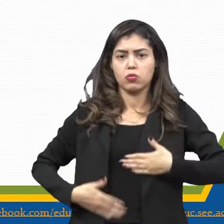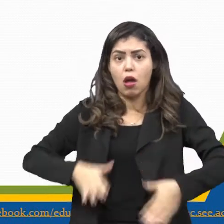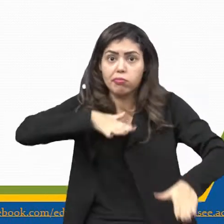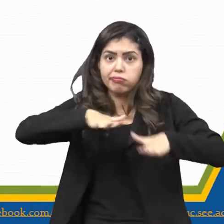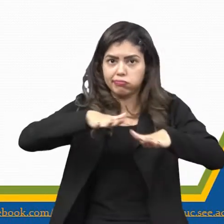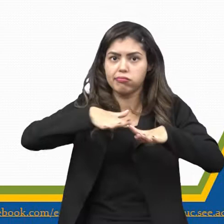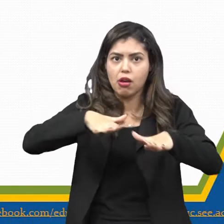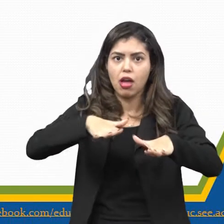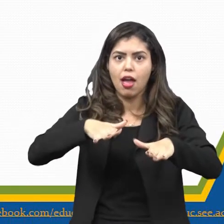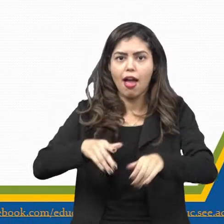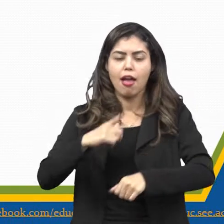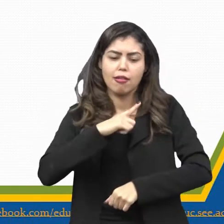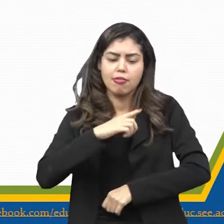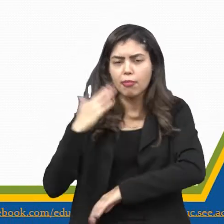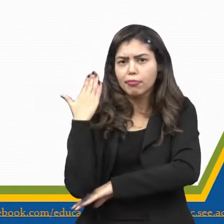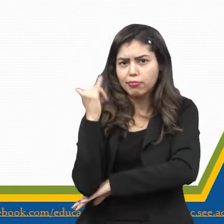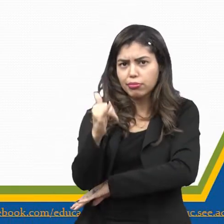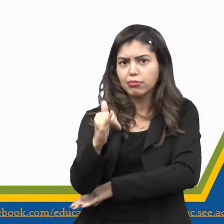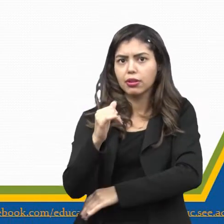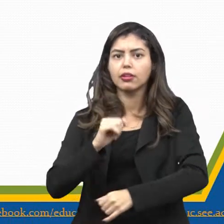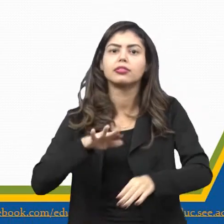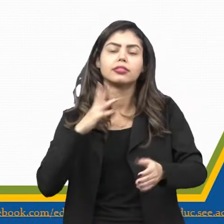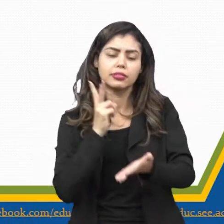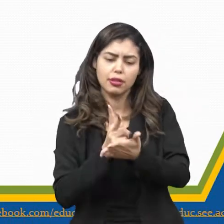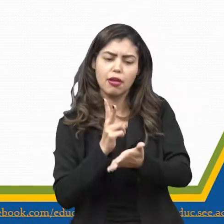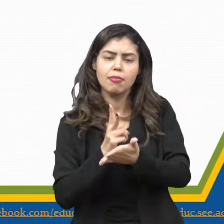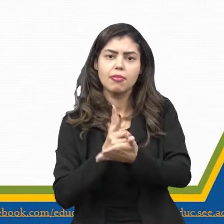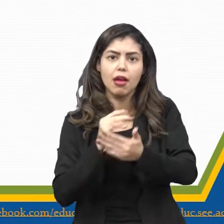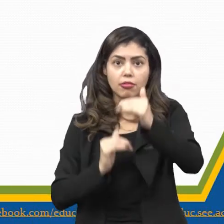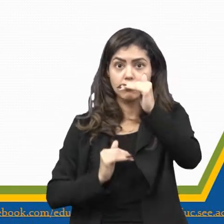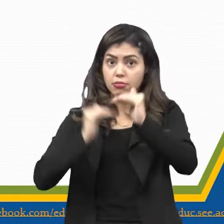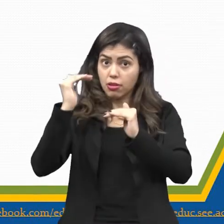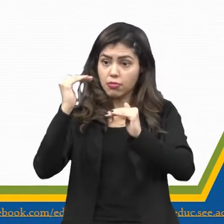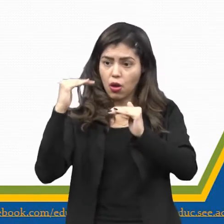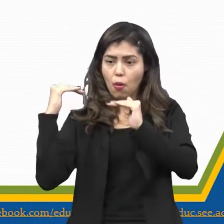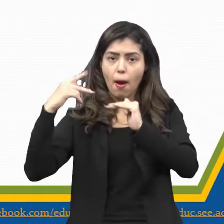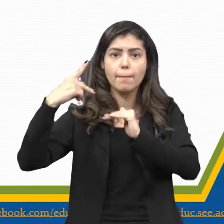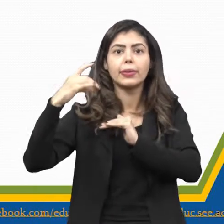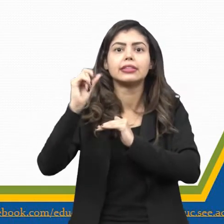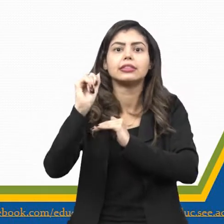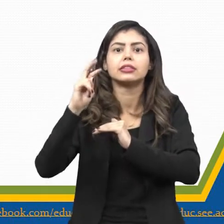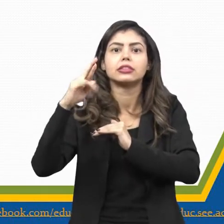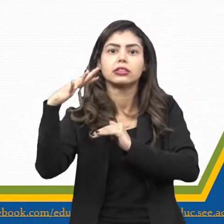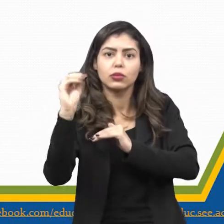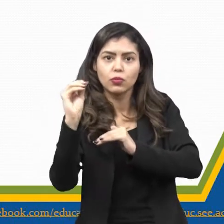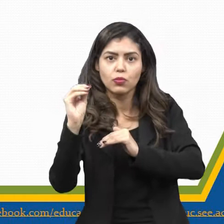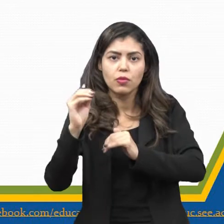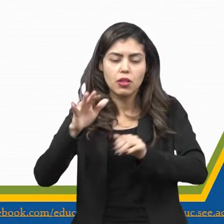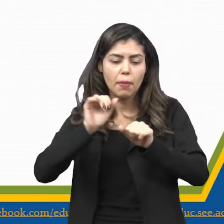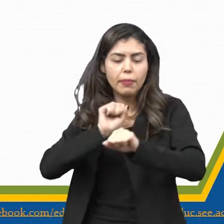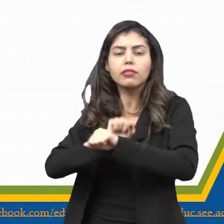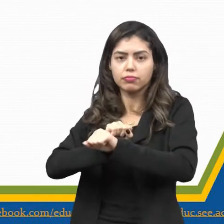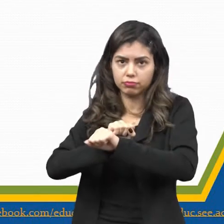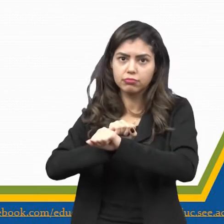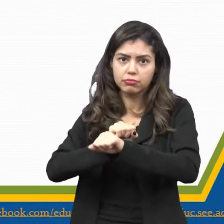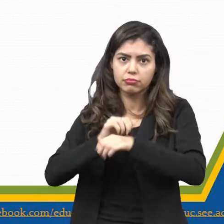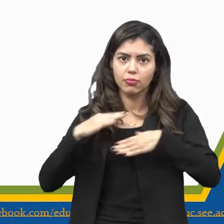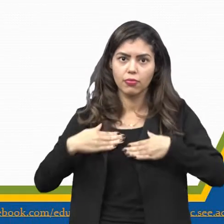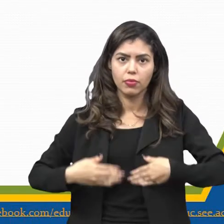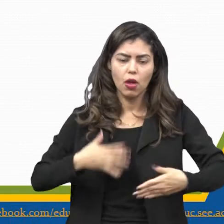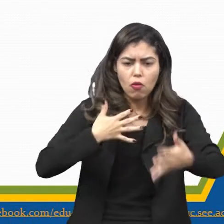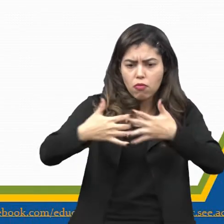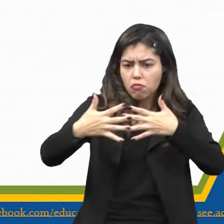que resulte no gasto de energia acima daquele considerado padrão quando o corpo está em repouso. Então,